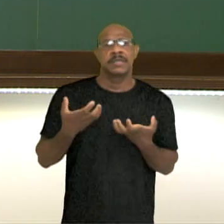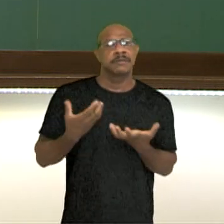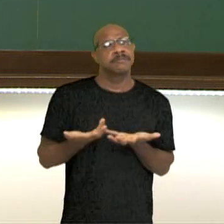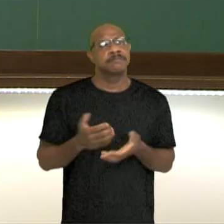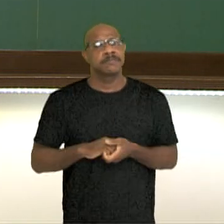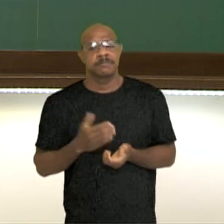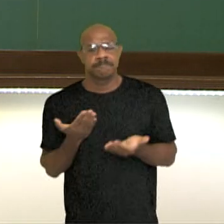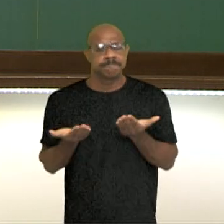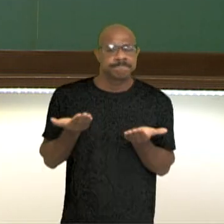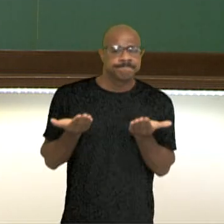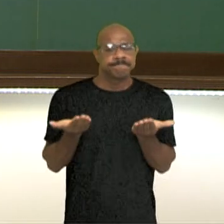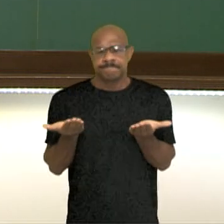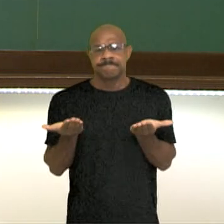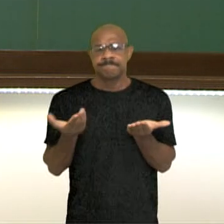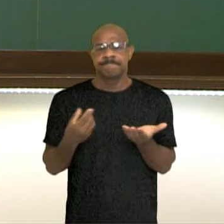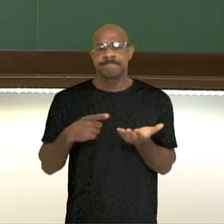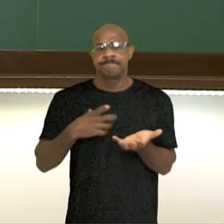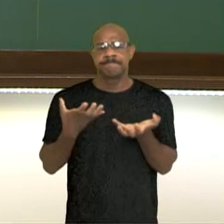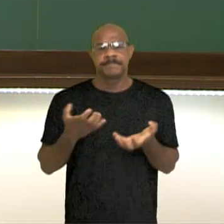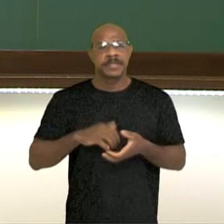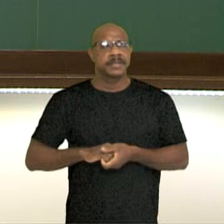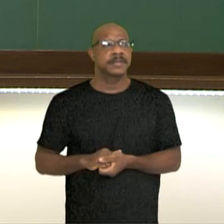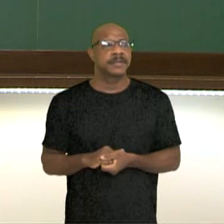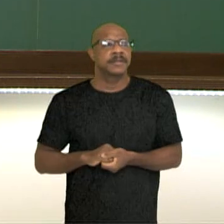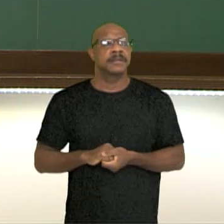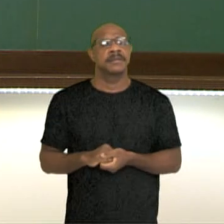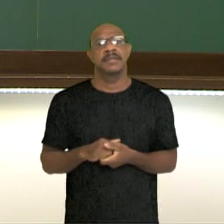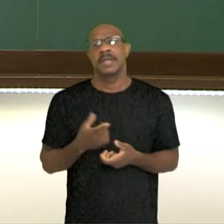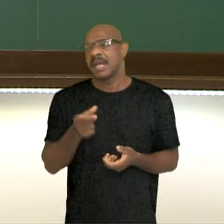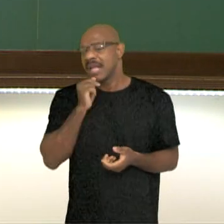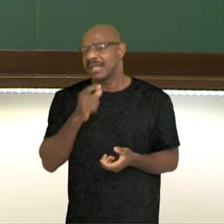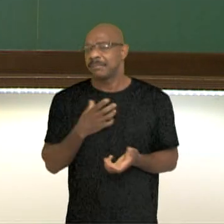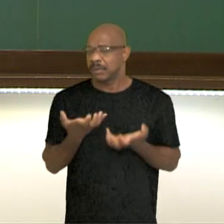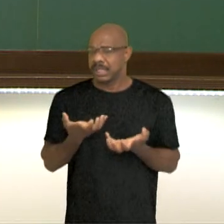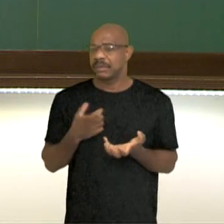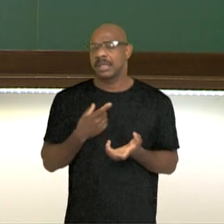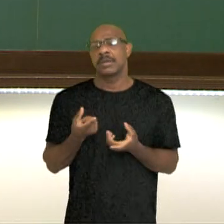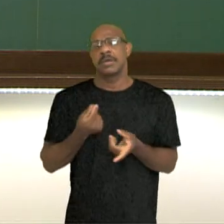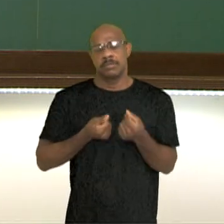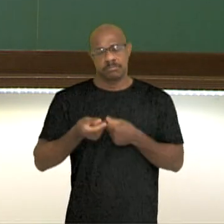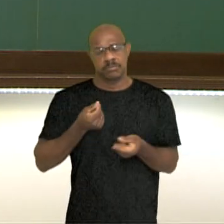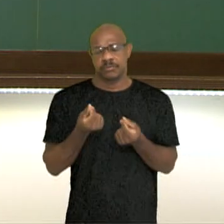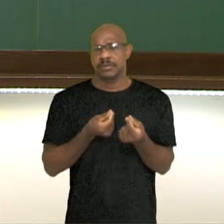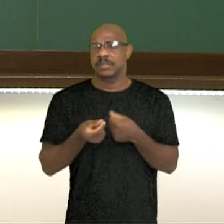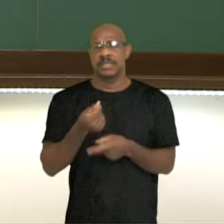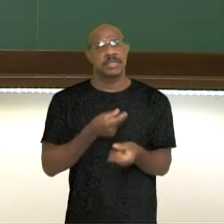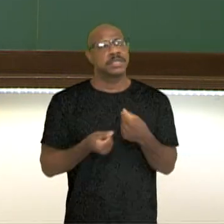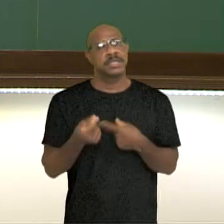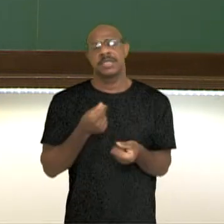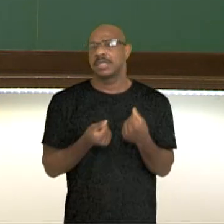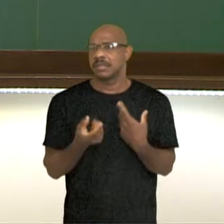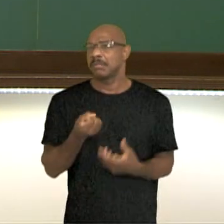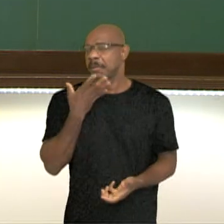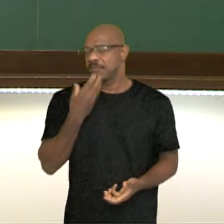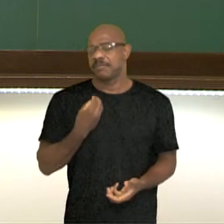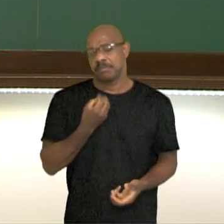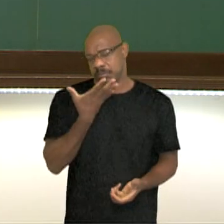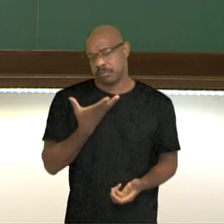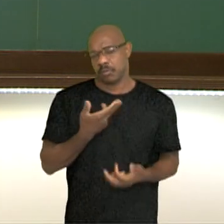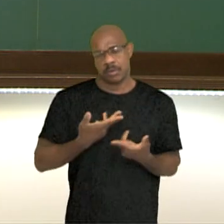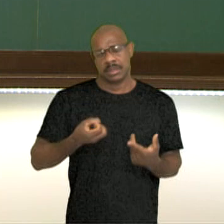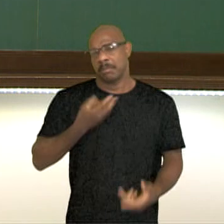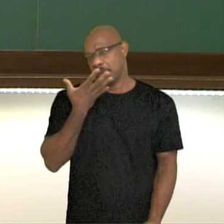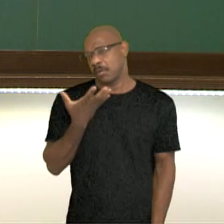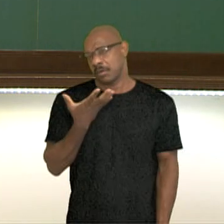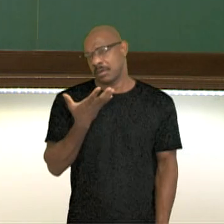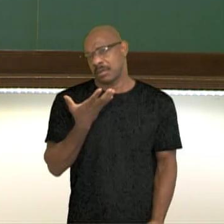tipo de estabilidade o senhor busca? Uma estabilidade econômica? Eu diria, quando eu tivesse tanto dinheiro, eu estaria numa